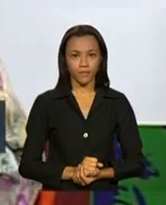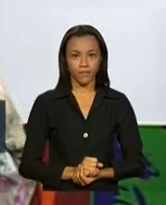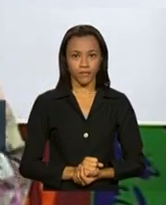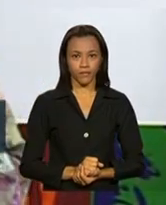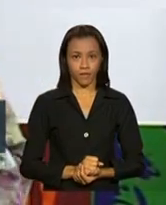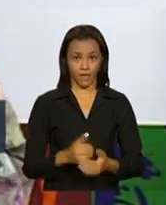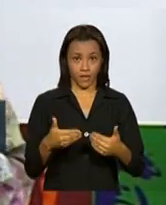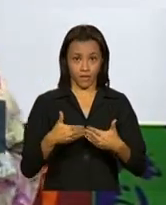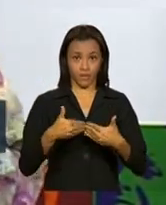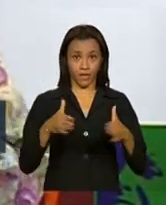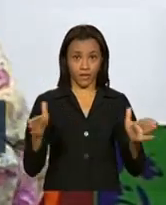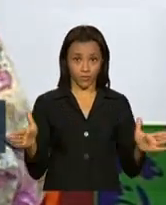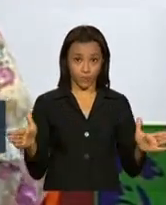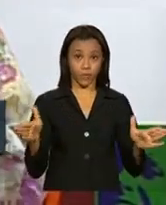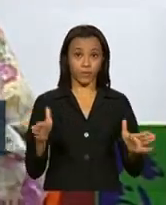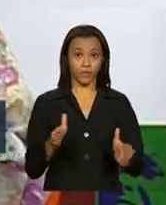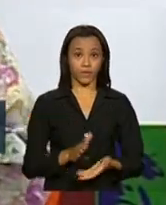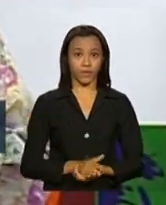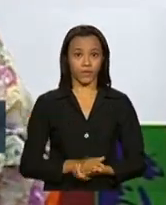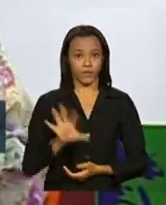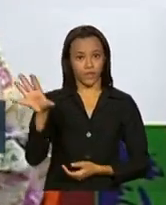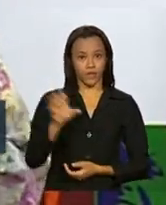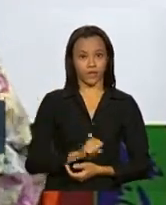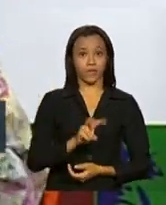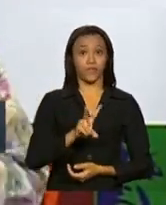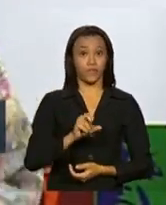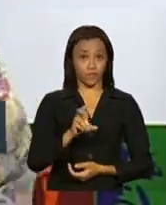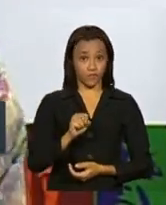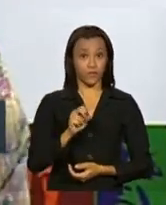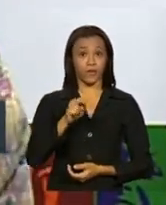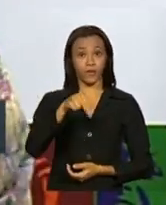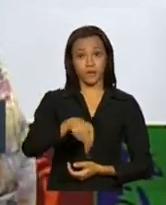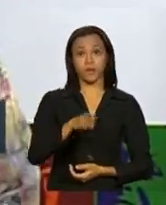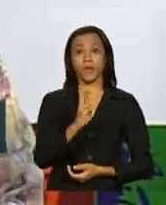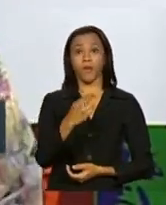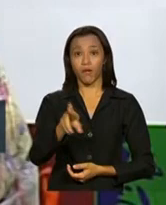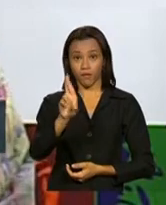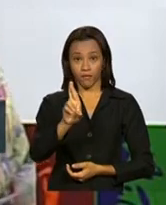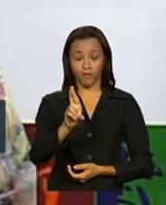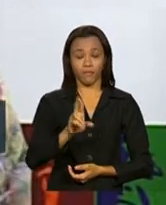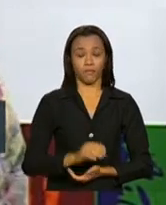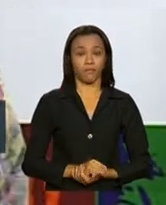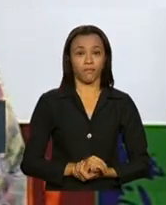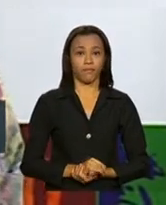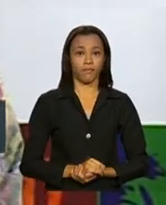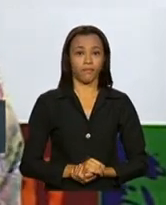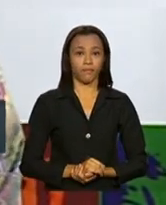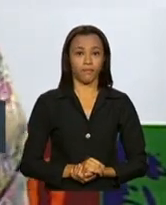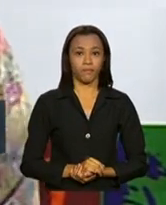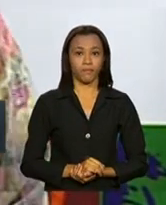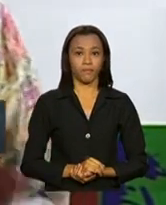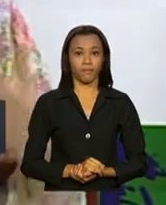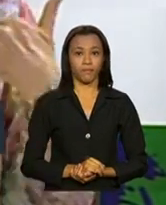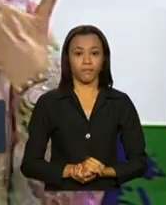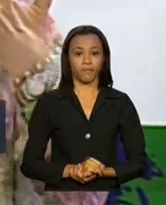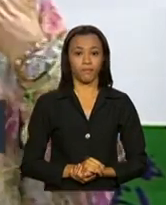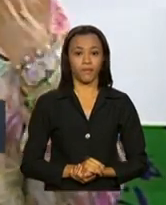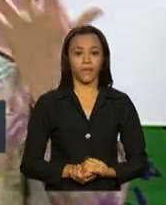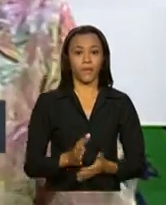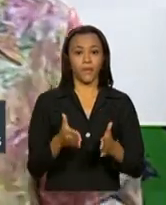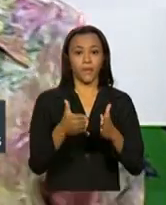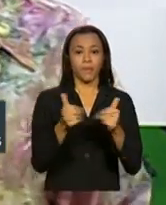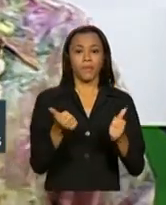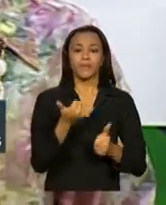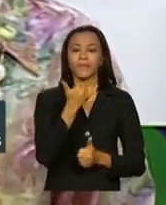da a transmissão da NBR né eu peço